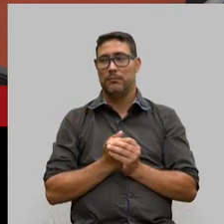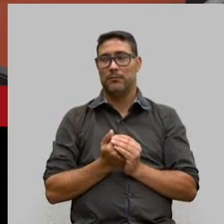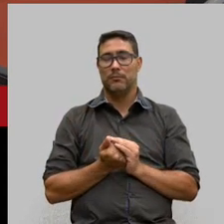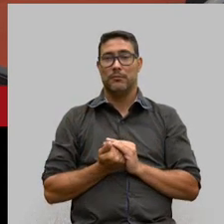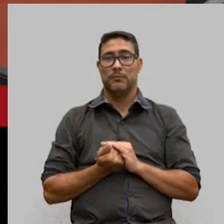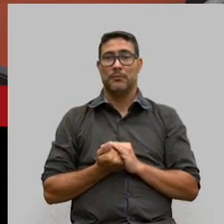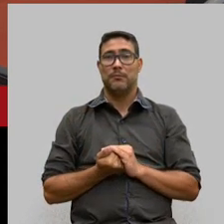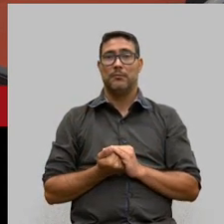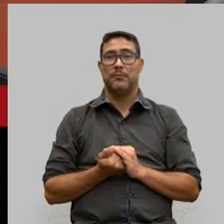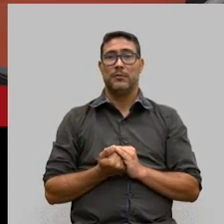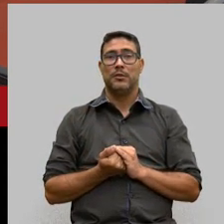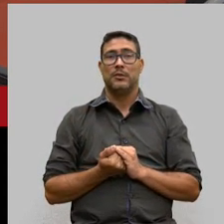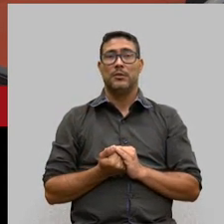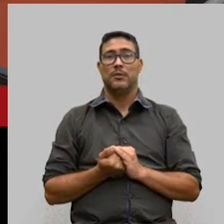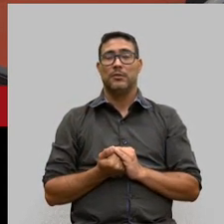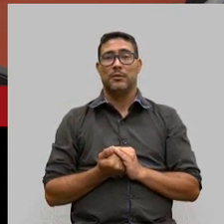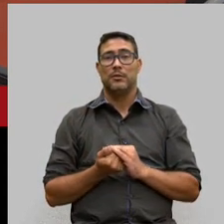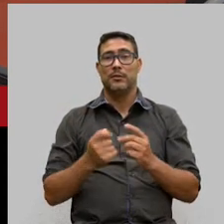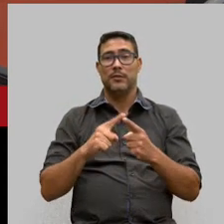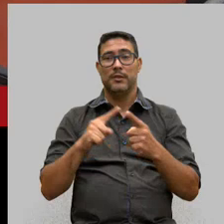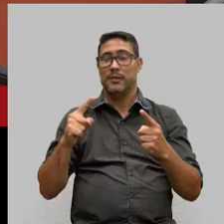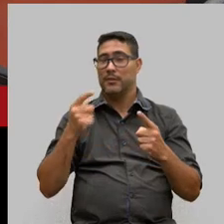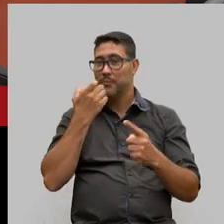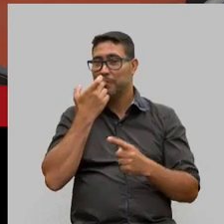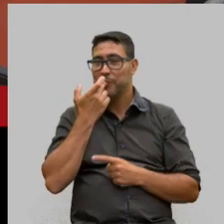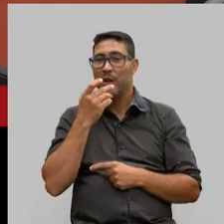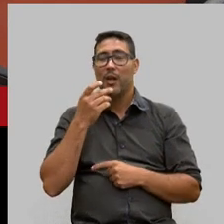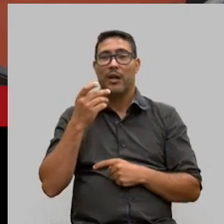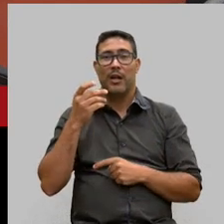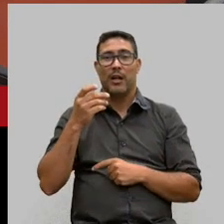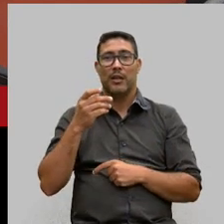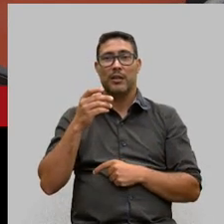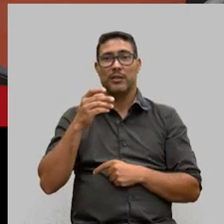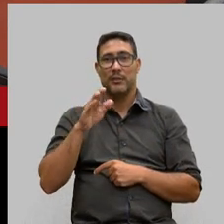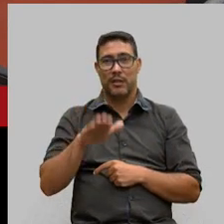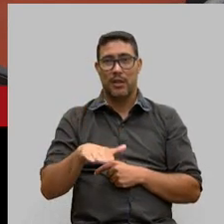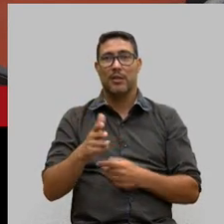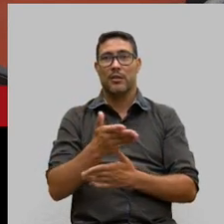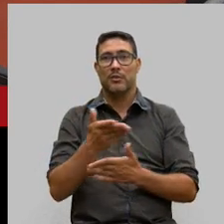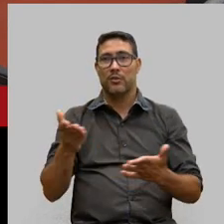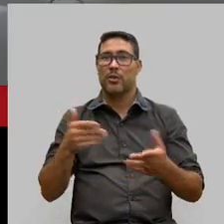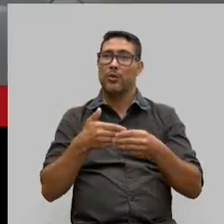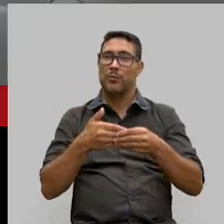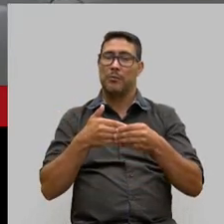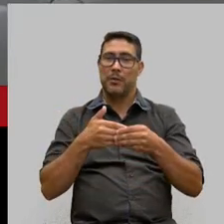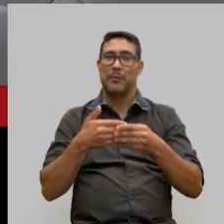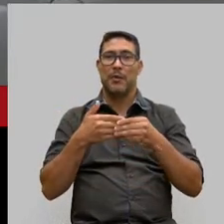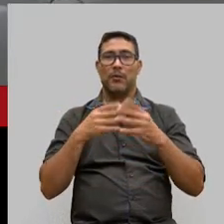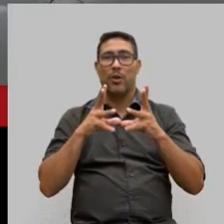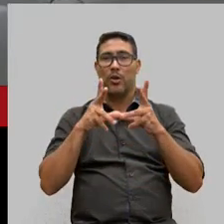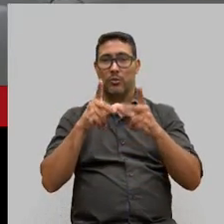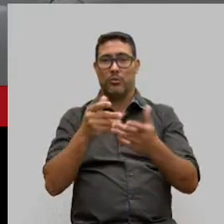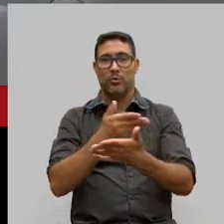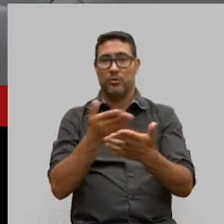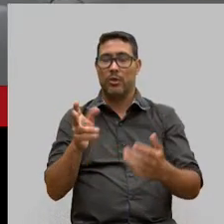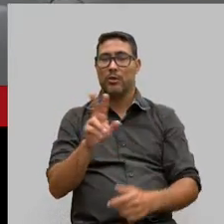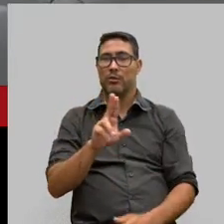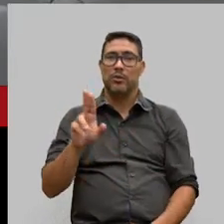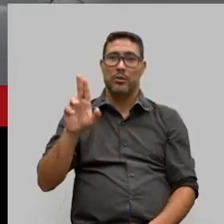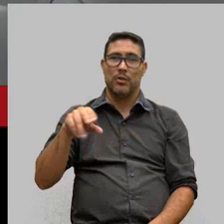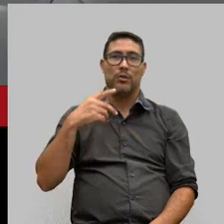Cunha Boa tarde a todos cumprimento e parabenizo toda a mesa em nome do deputado Cristiano